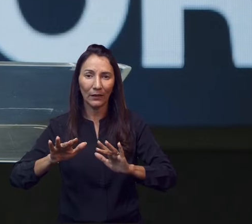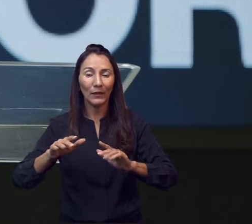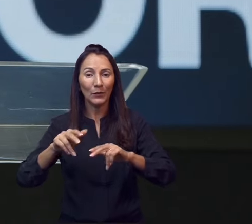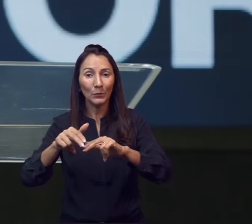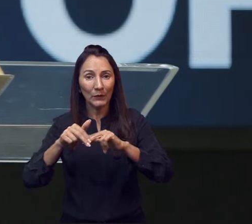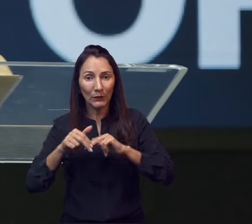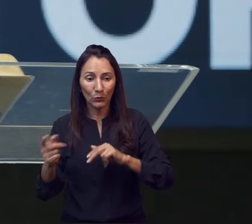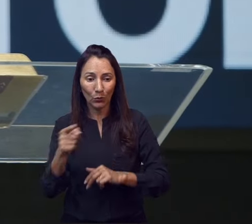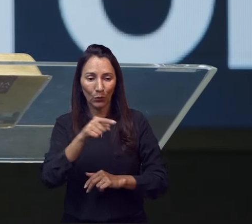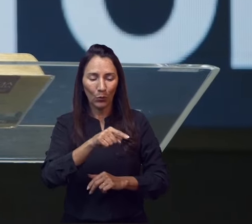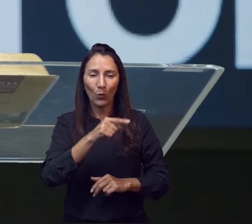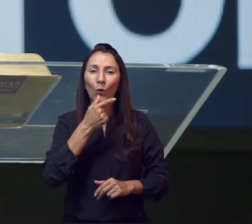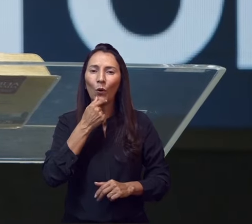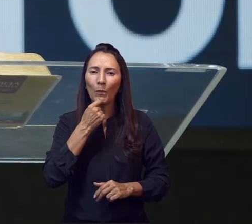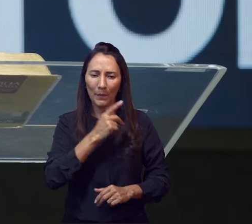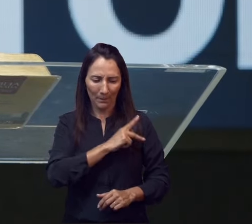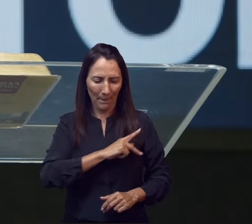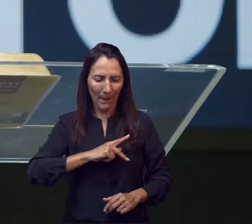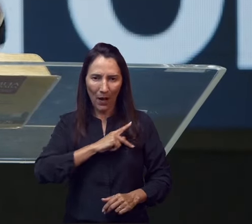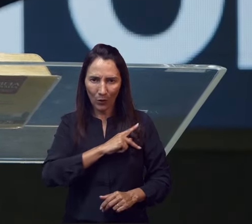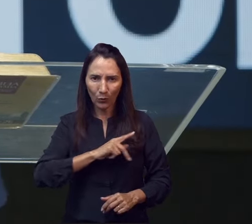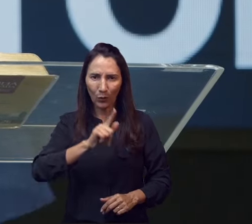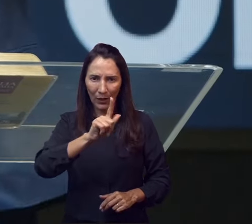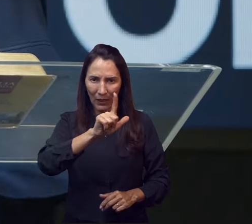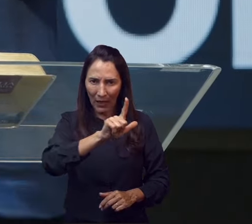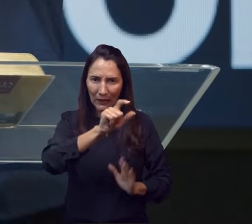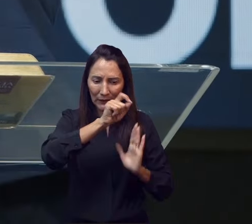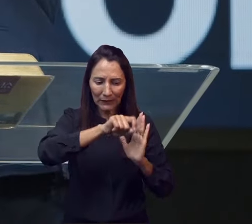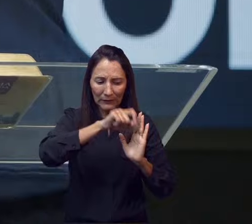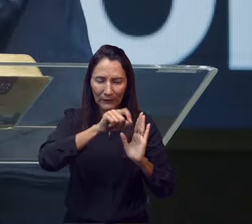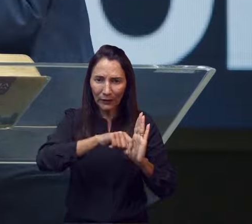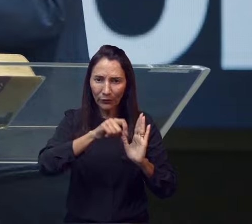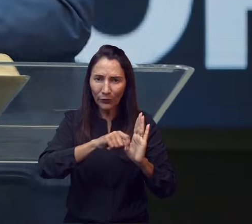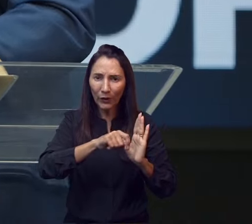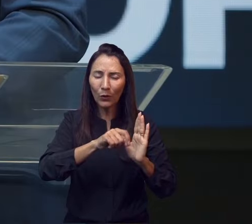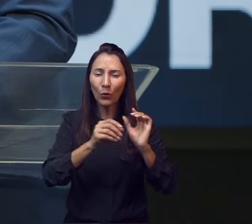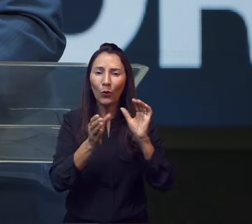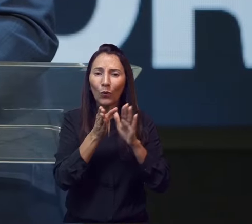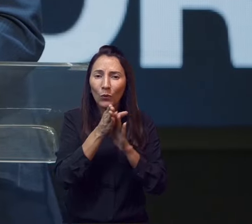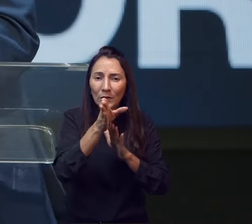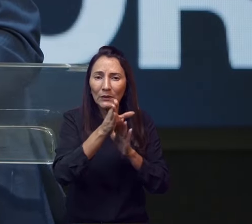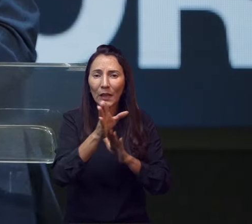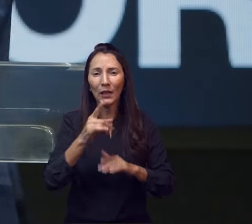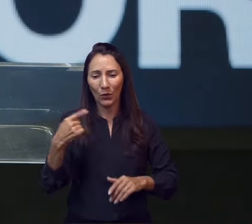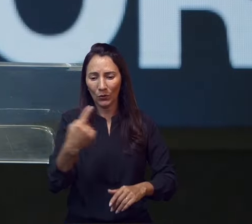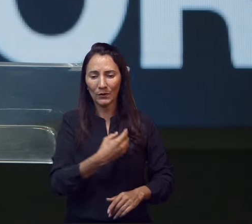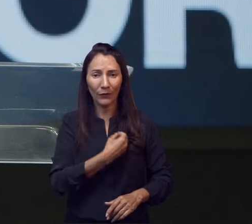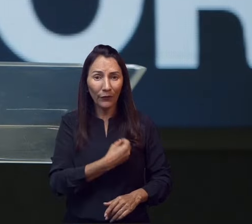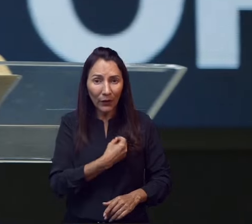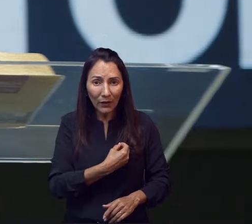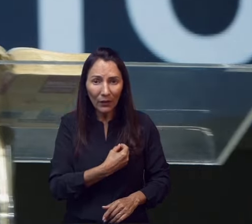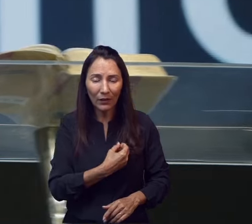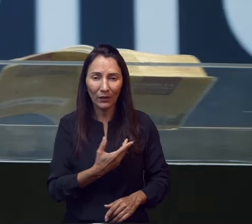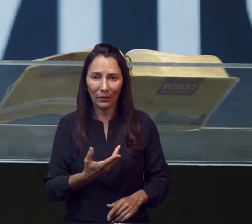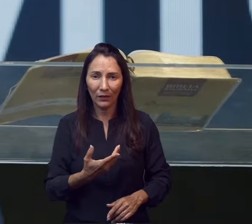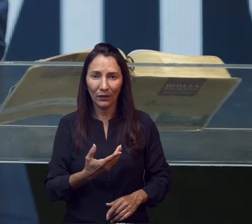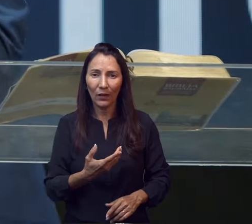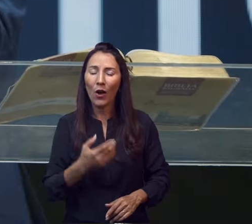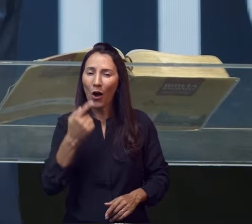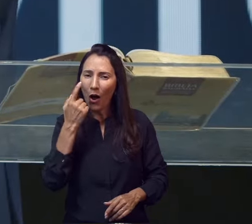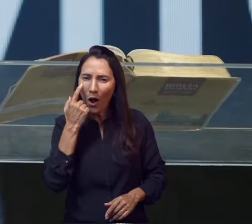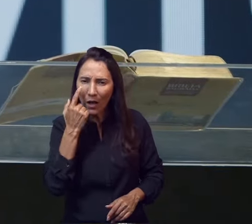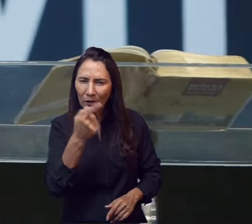ele é usado pelo Senhor para dizer a nós como igreja olha estes